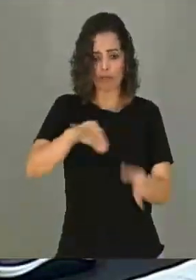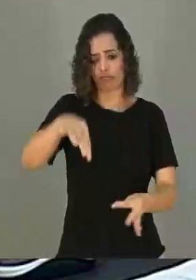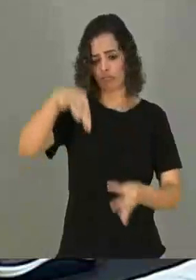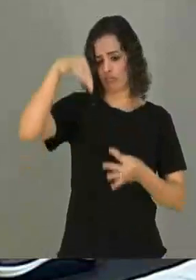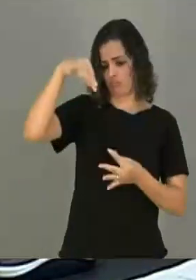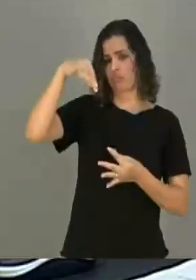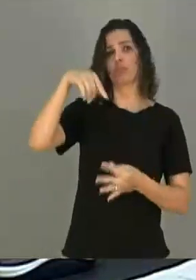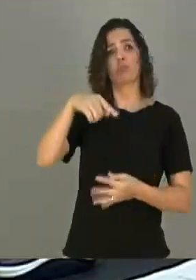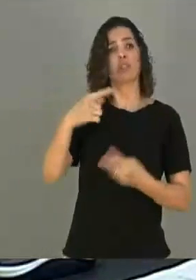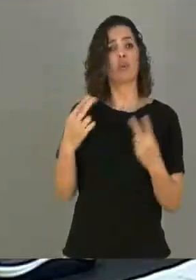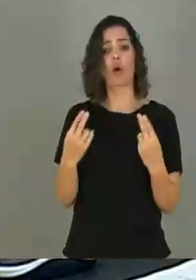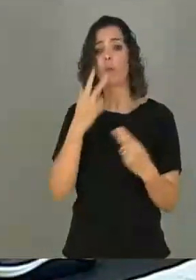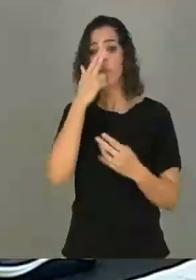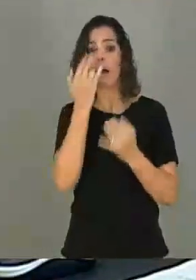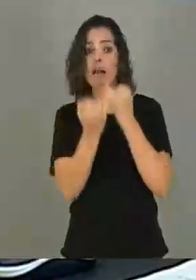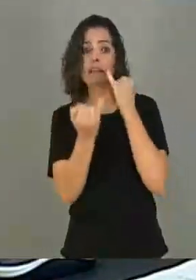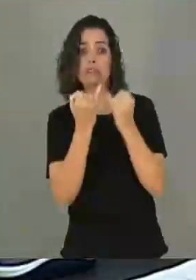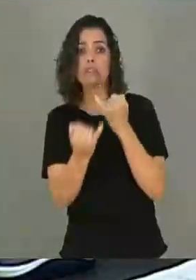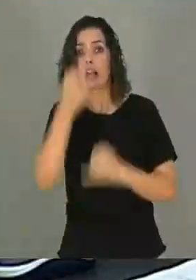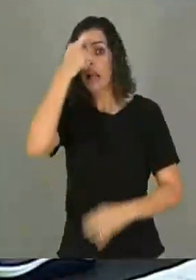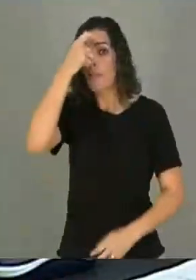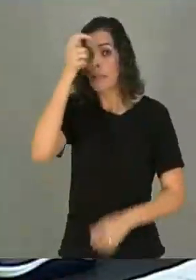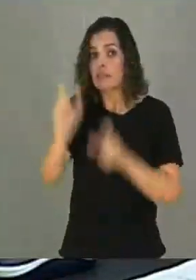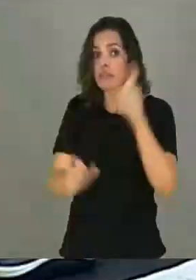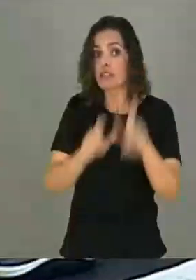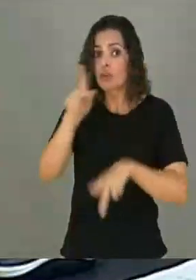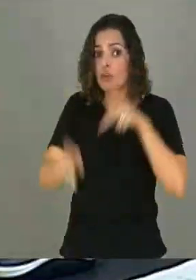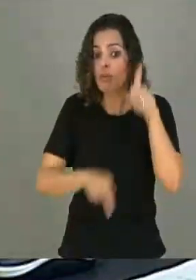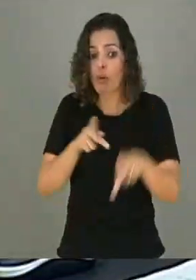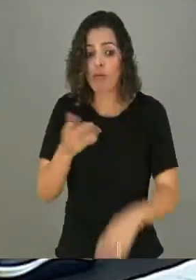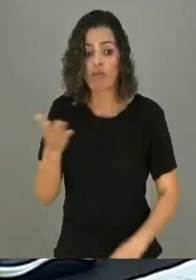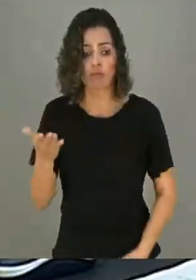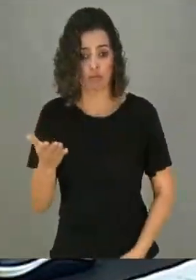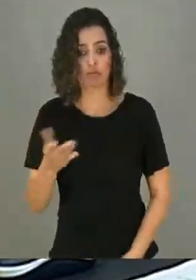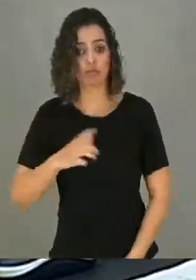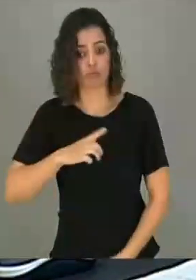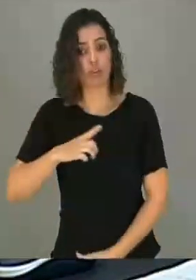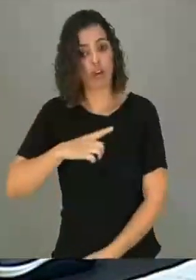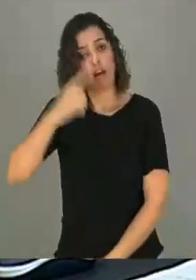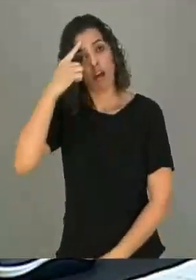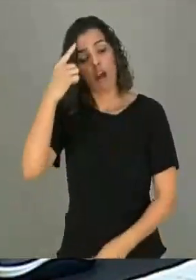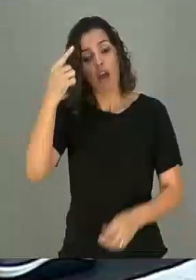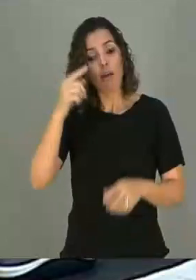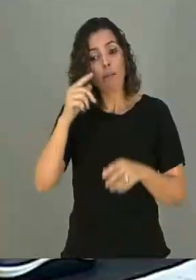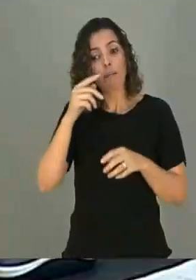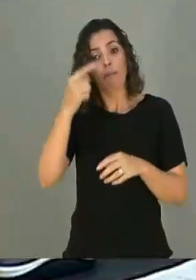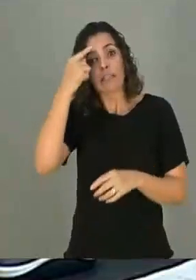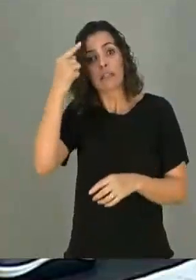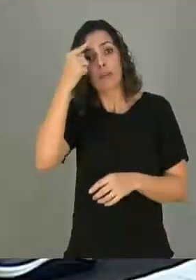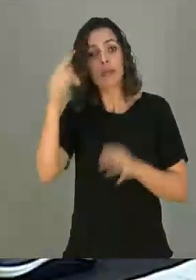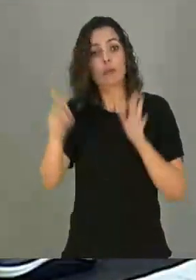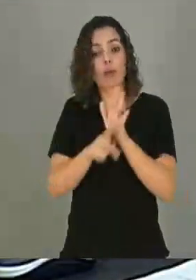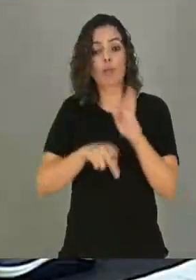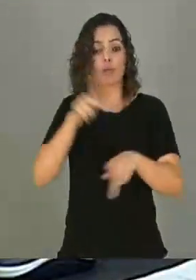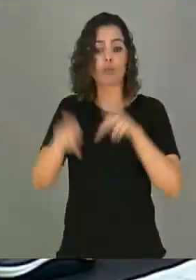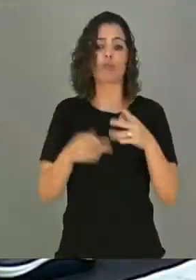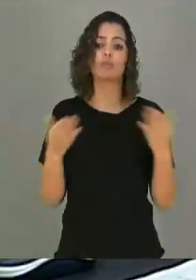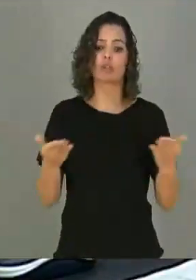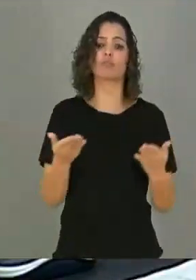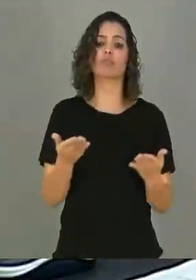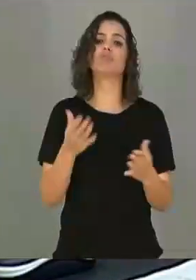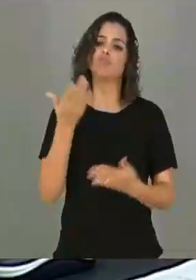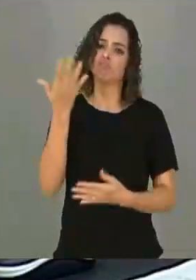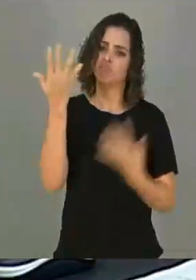parecida? Olha a cabeça do brasileiro. Isso chegou nas bases, Exalci. Isso chegou nas bases, entendeu? Então,